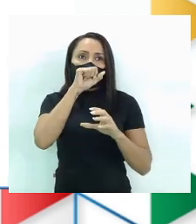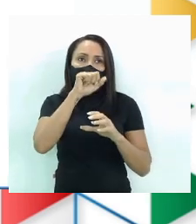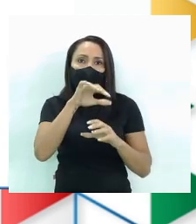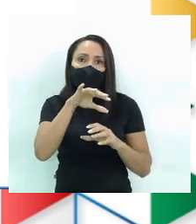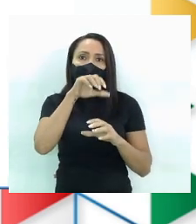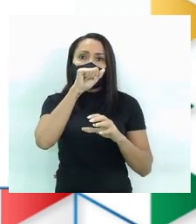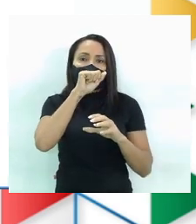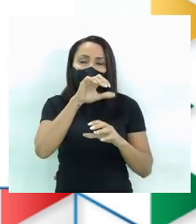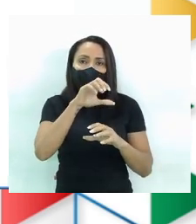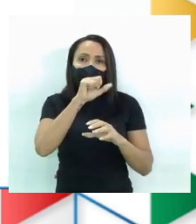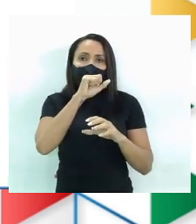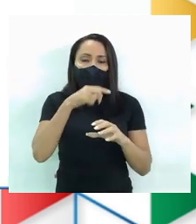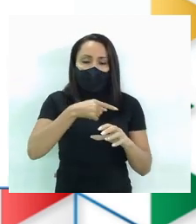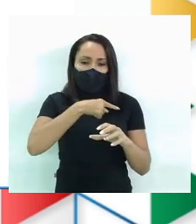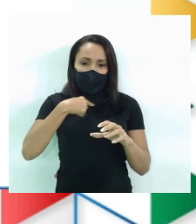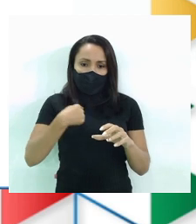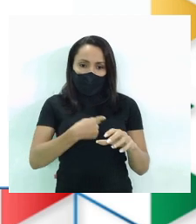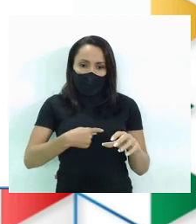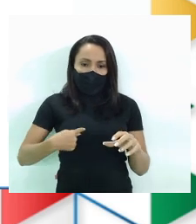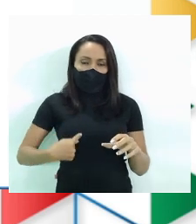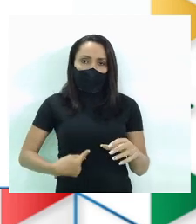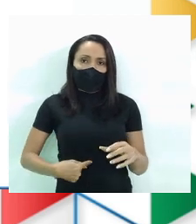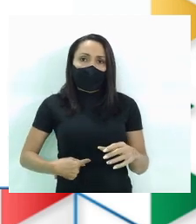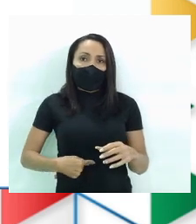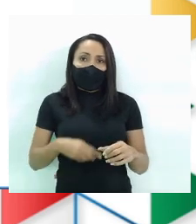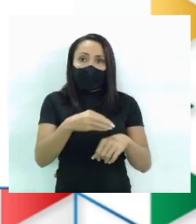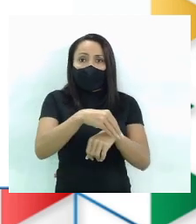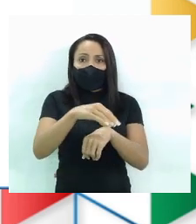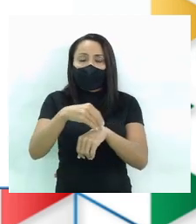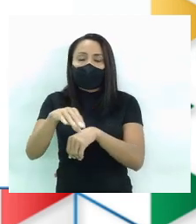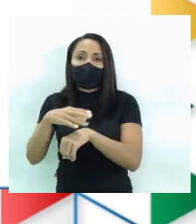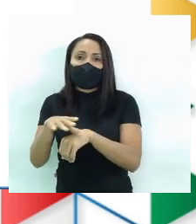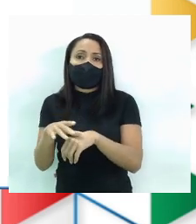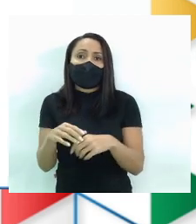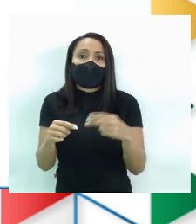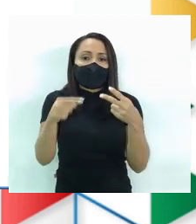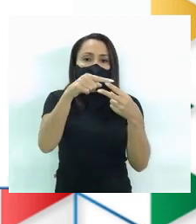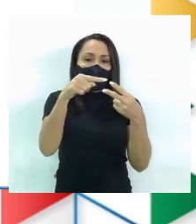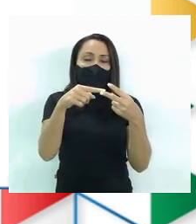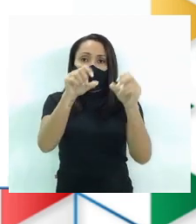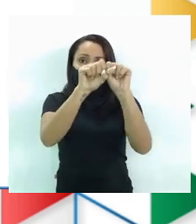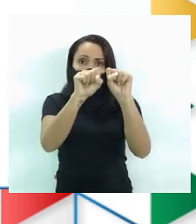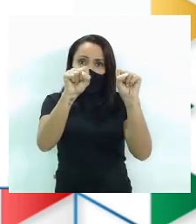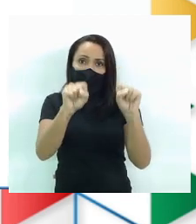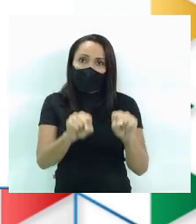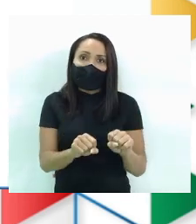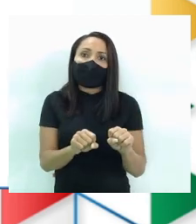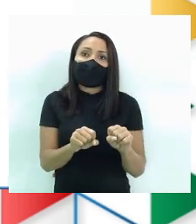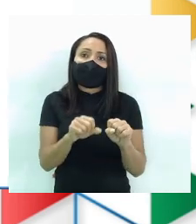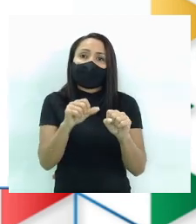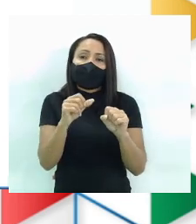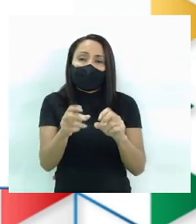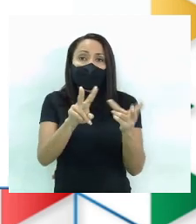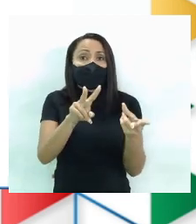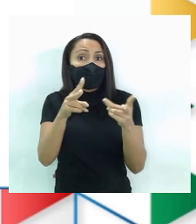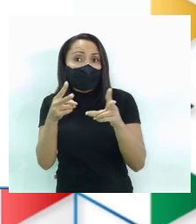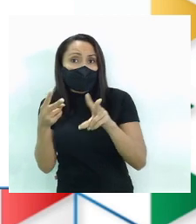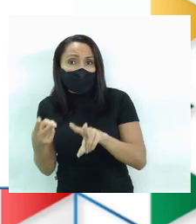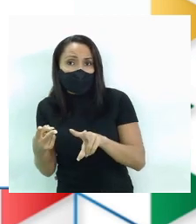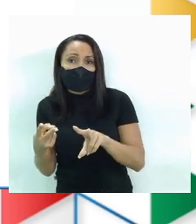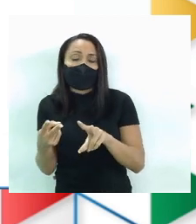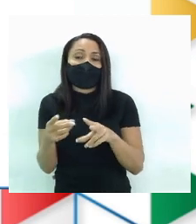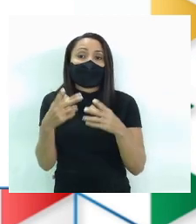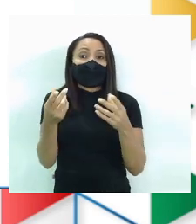a digestão e a excreção. É constituído por dois sistemas que atuam de maneiras opostas. O simpático,